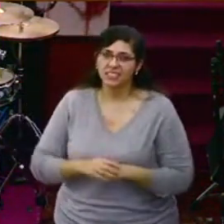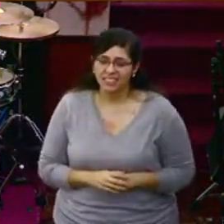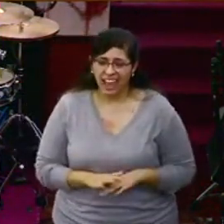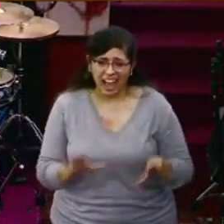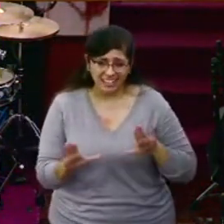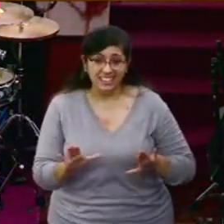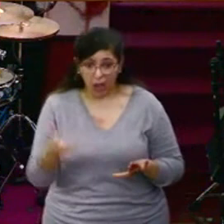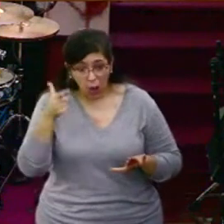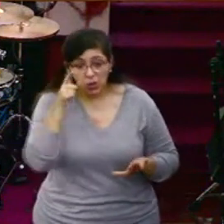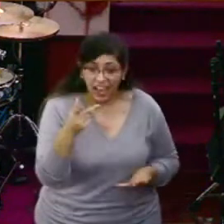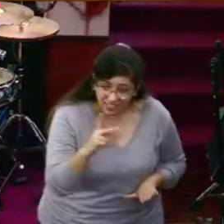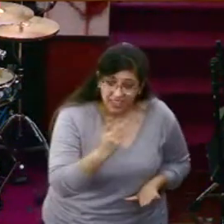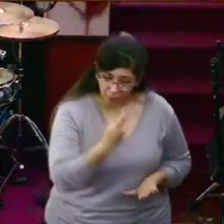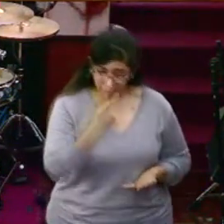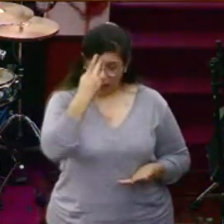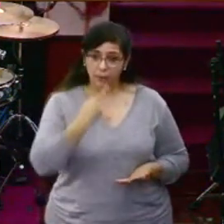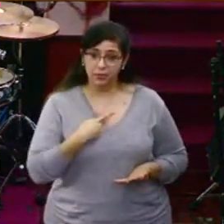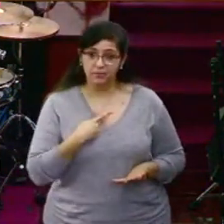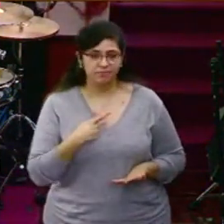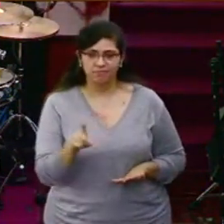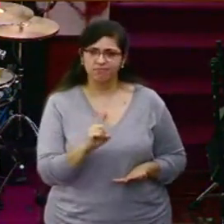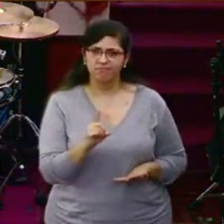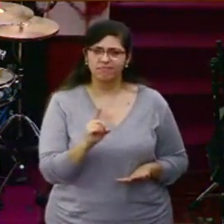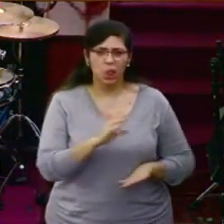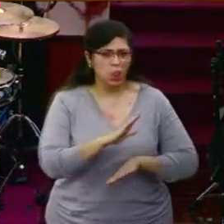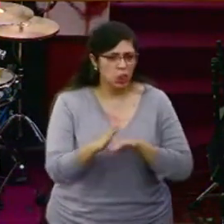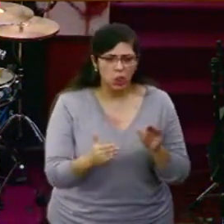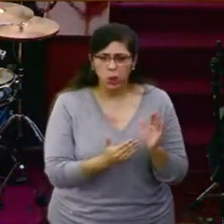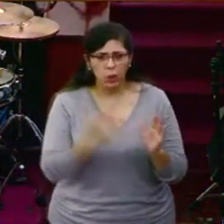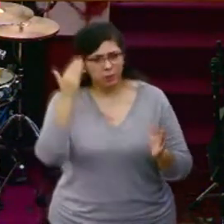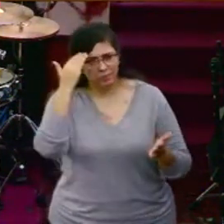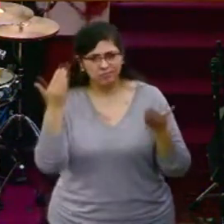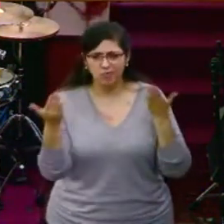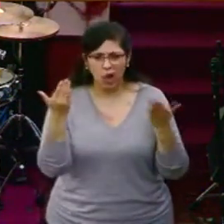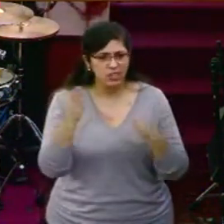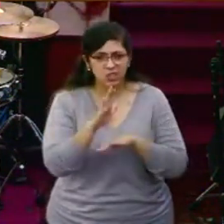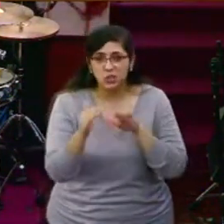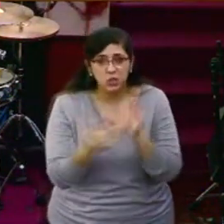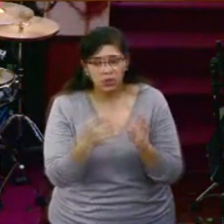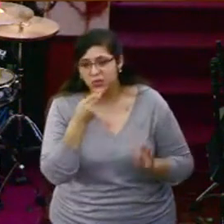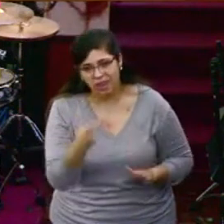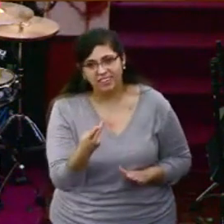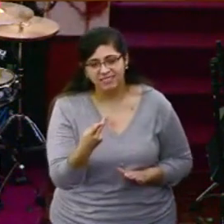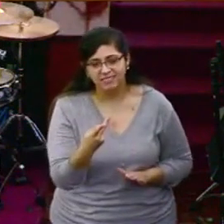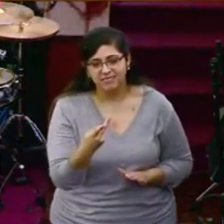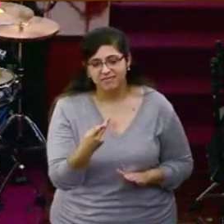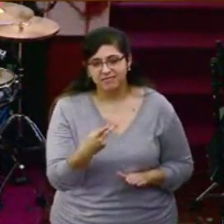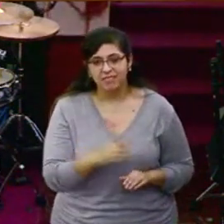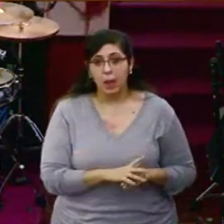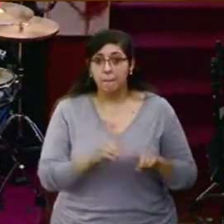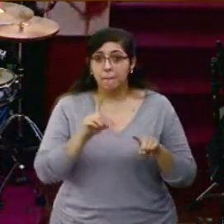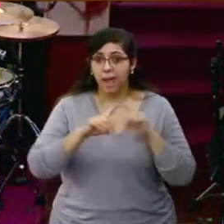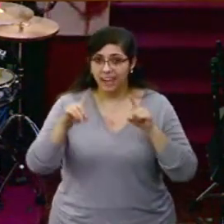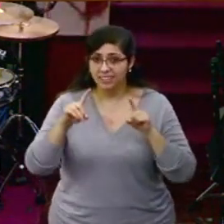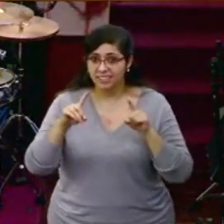dá não é dizer você consegue isso todas as ciências humanas tenta esse caminho toda ciências humanas tentam trilhar o nosso